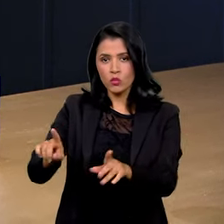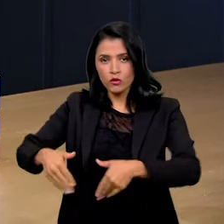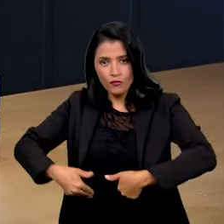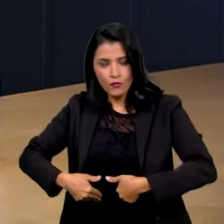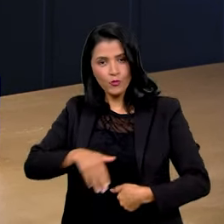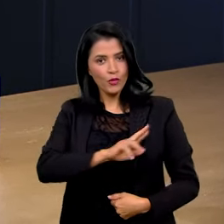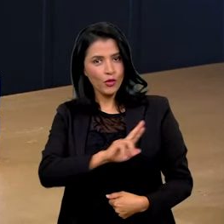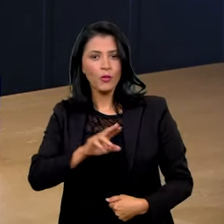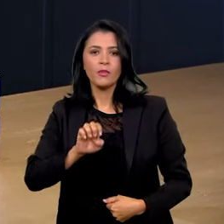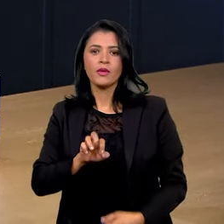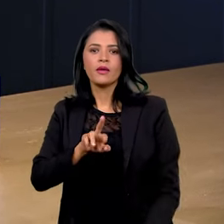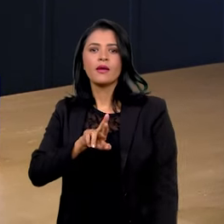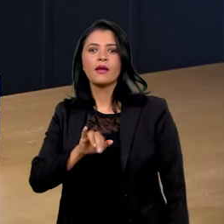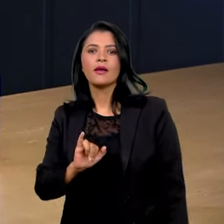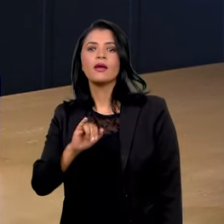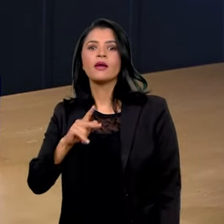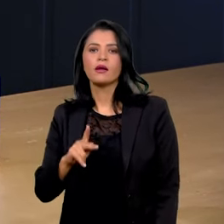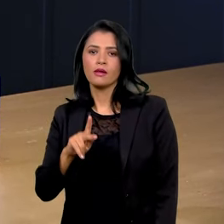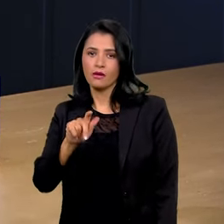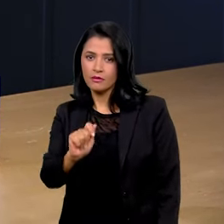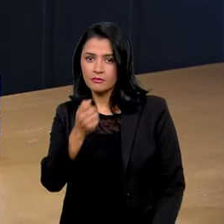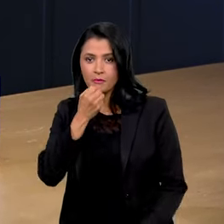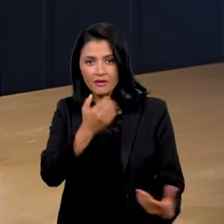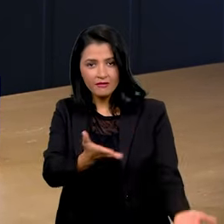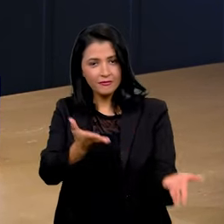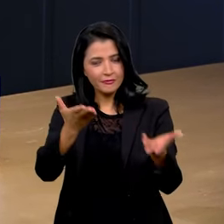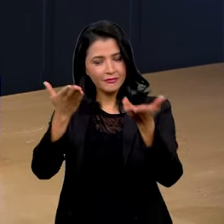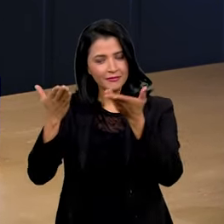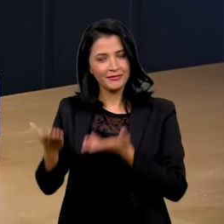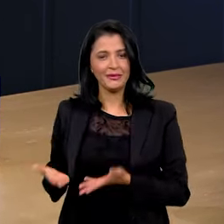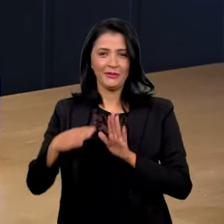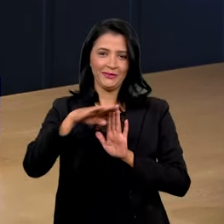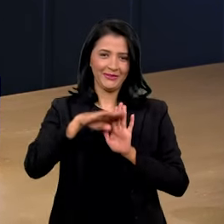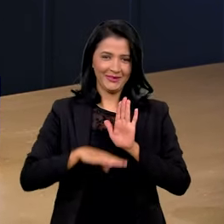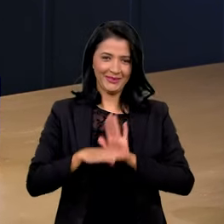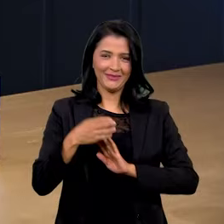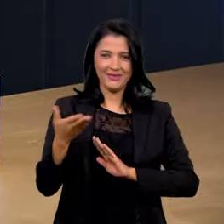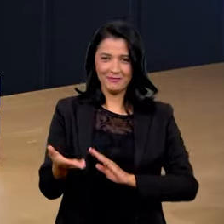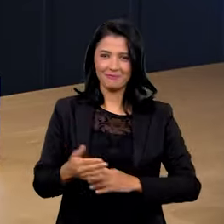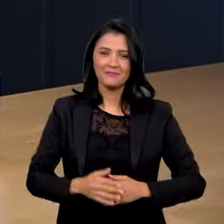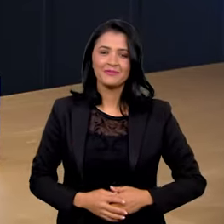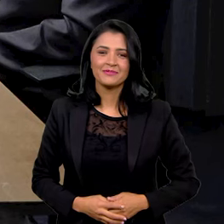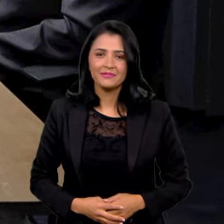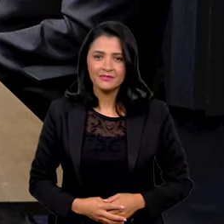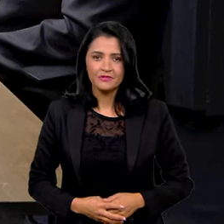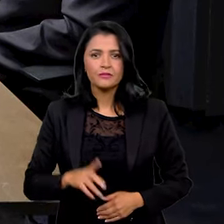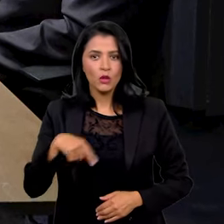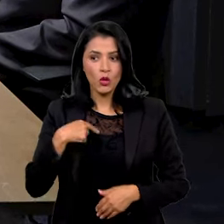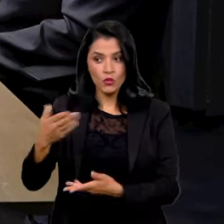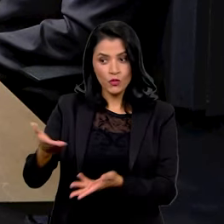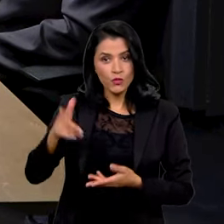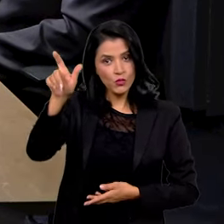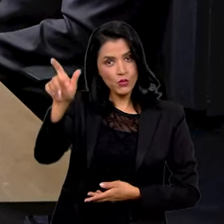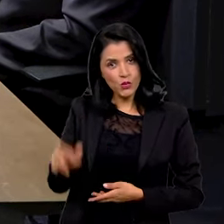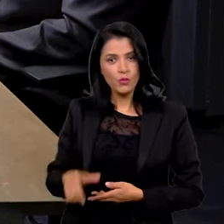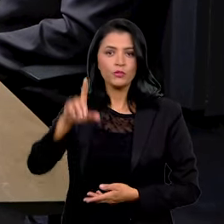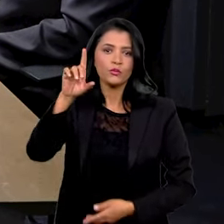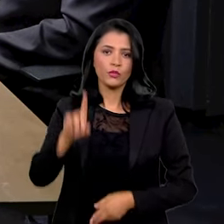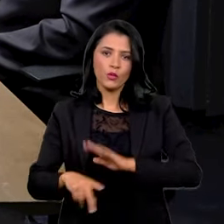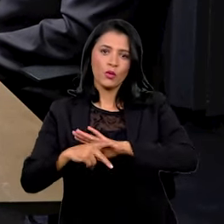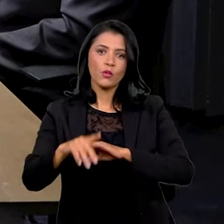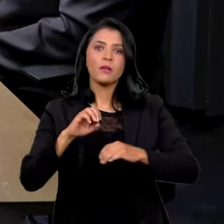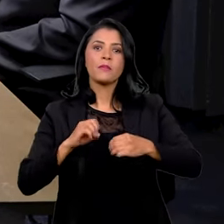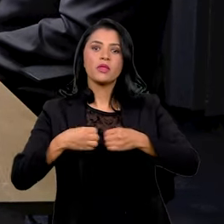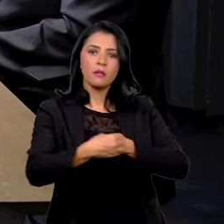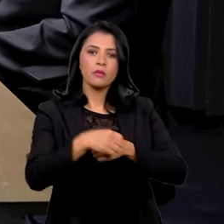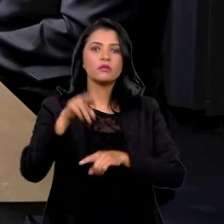combate a fome eu me chamo Érica Braz sejam todos bem-vindas e bem-vindos ao programa nosso convidado de hoje é o diretor